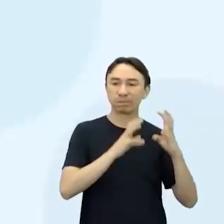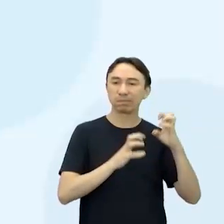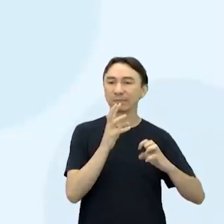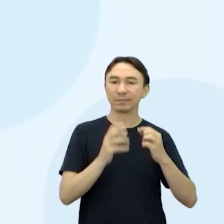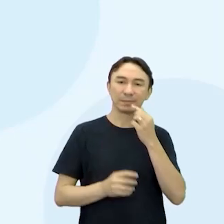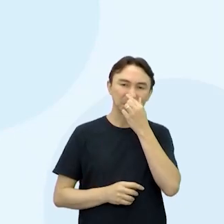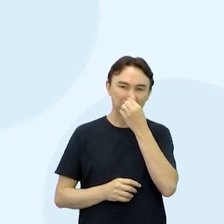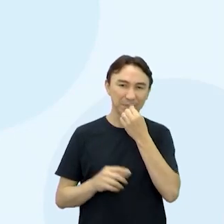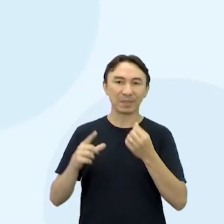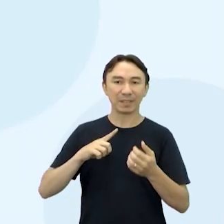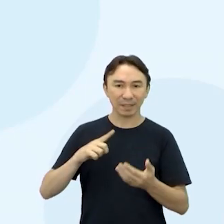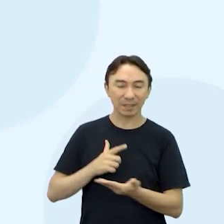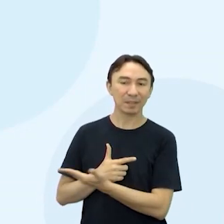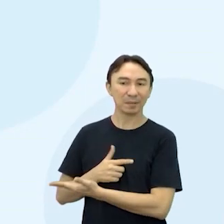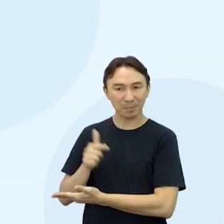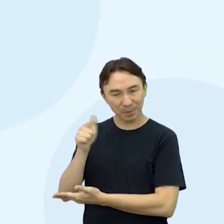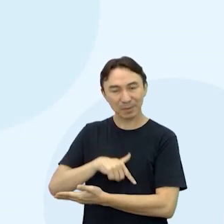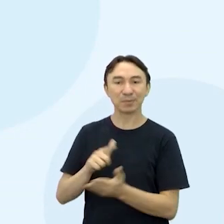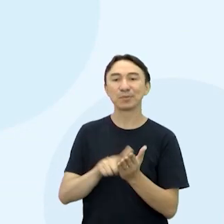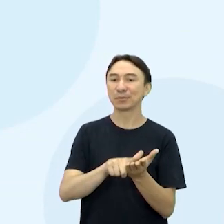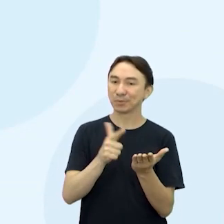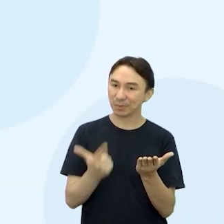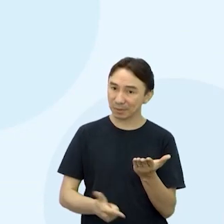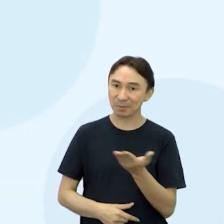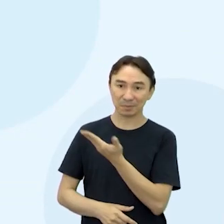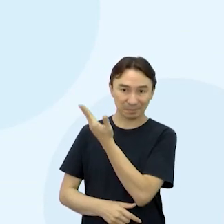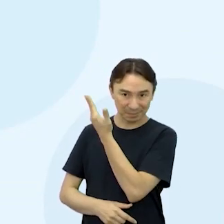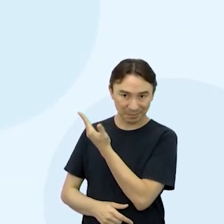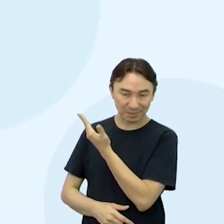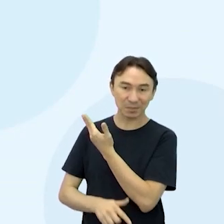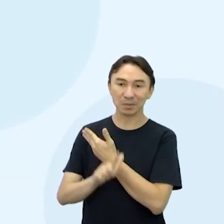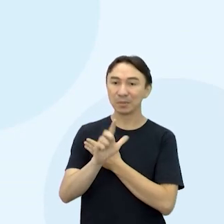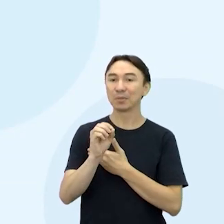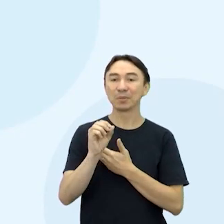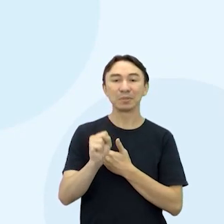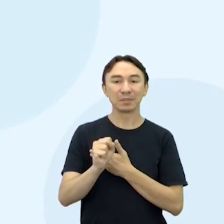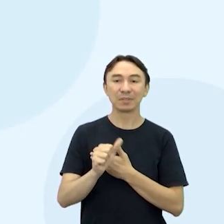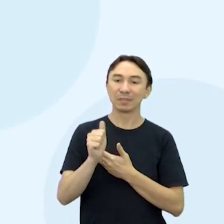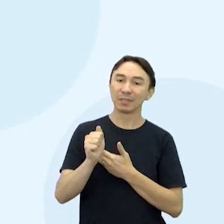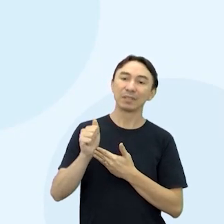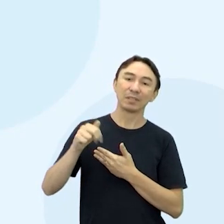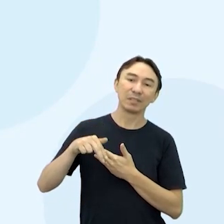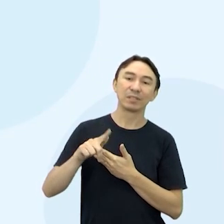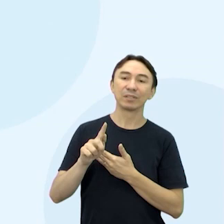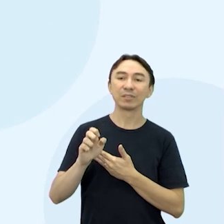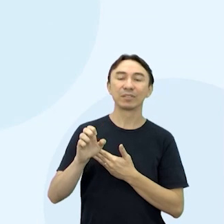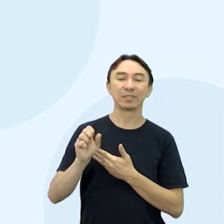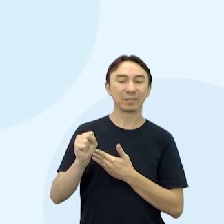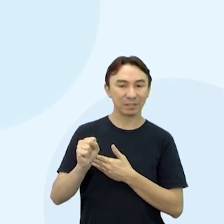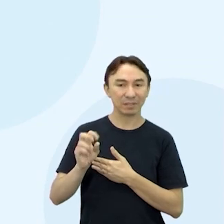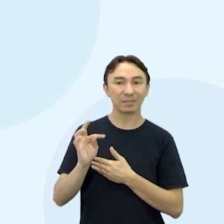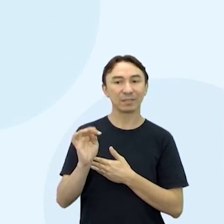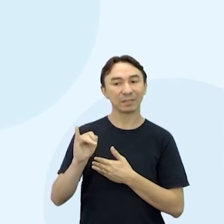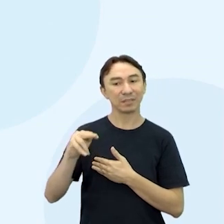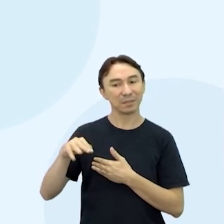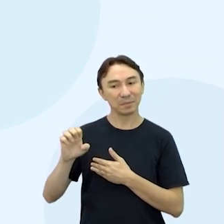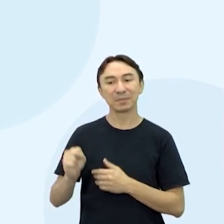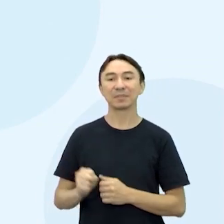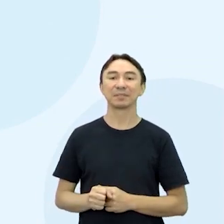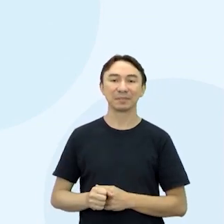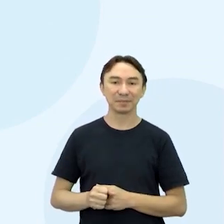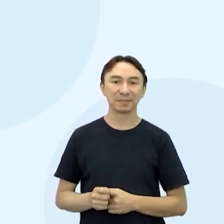Los Angeles Times. Mais um jornal para você falar ainda. Olha só. Desde 1922, o jornal ainda existe. Mais um.